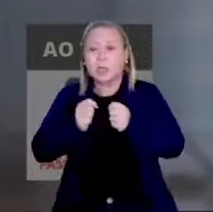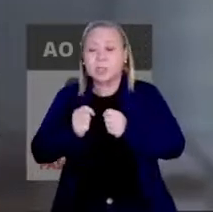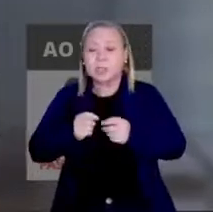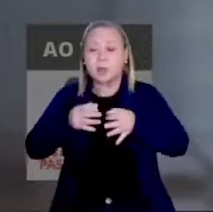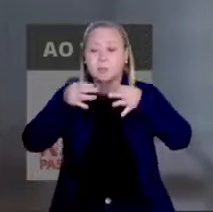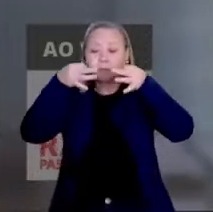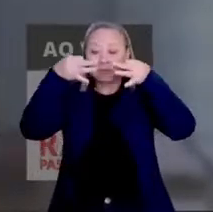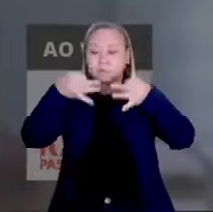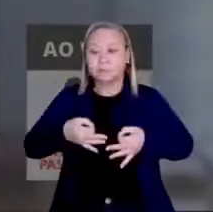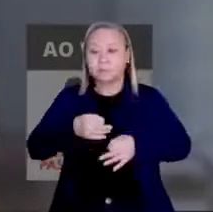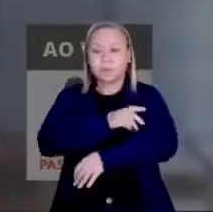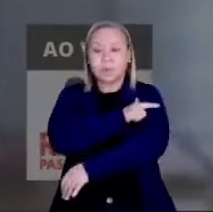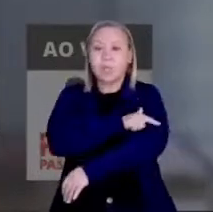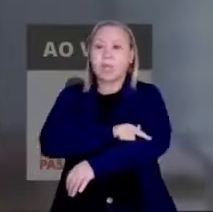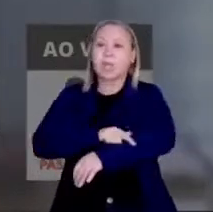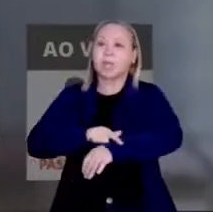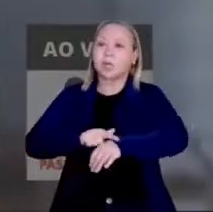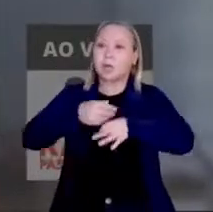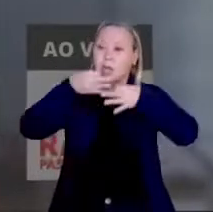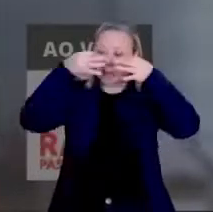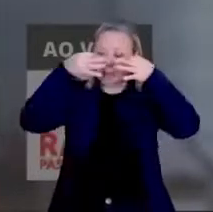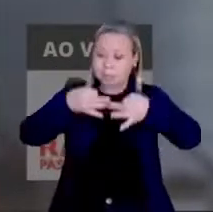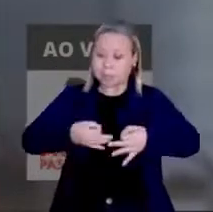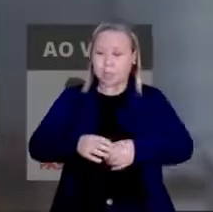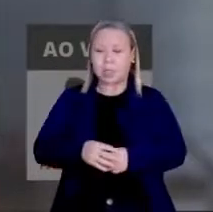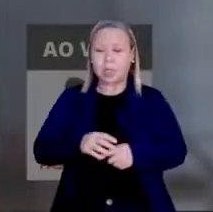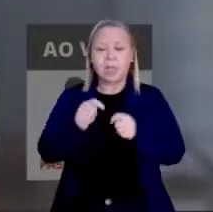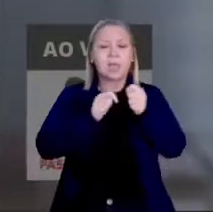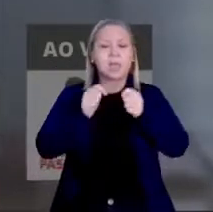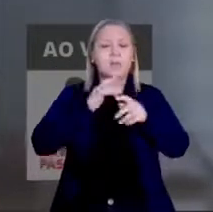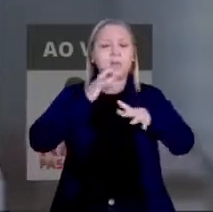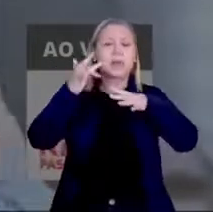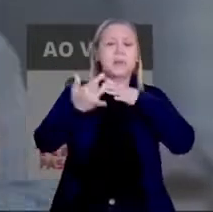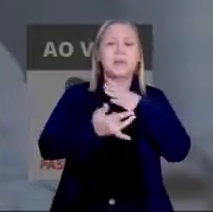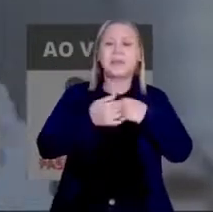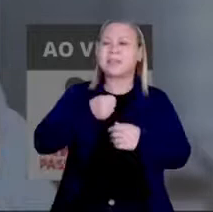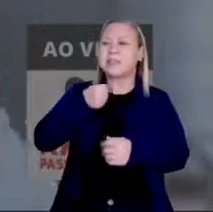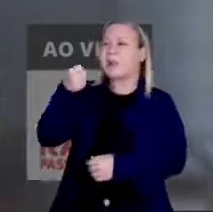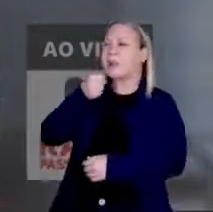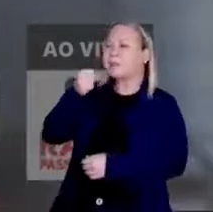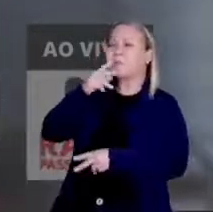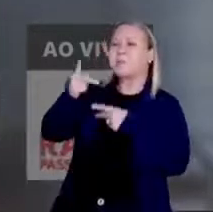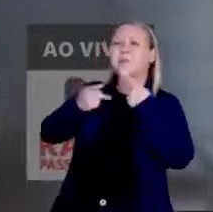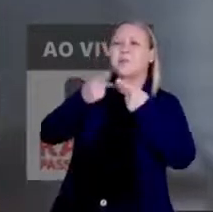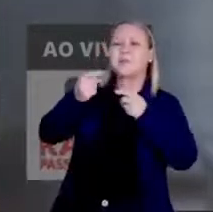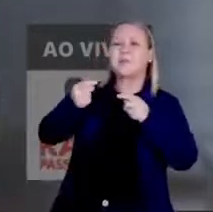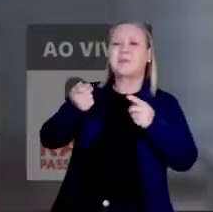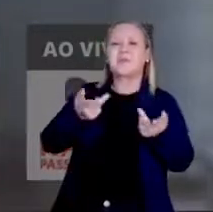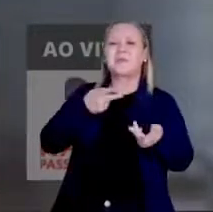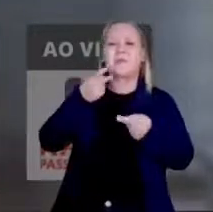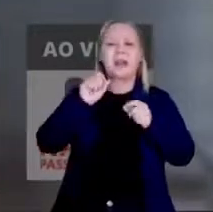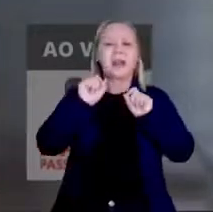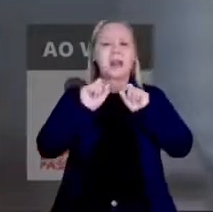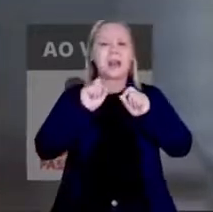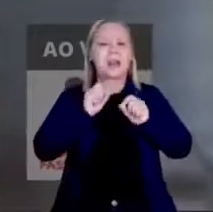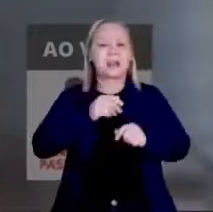E graças a Deus, como eu sou um homem de fé, eu vou provar todas as mentiras que foram inventadas,